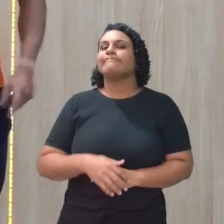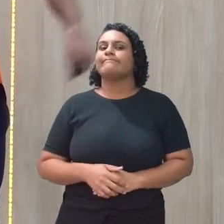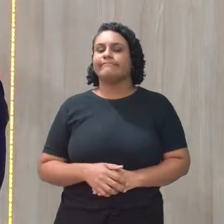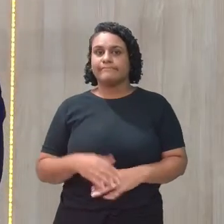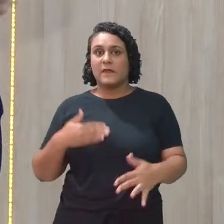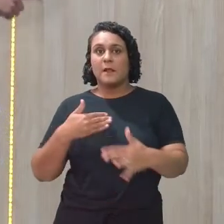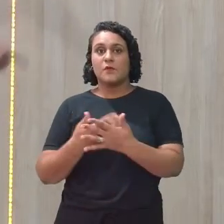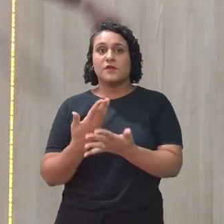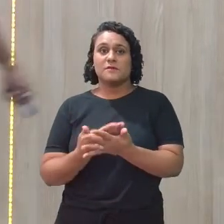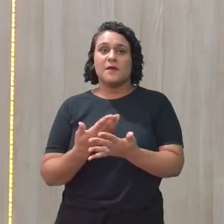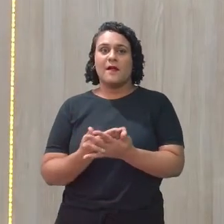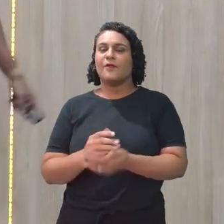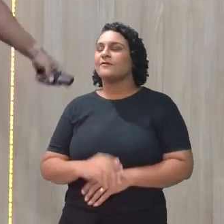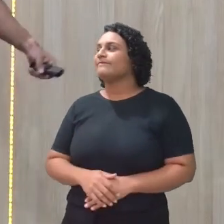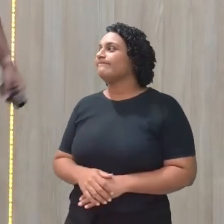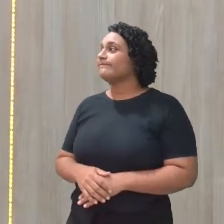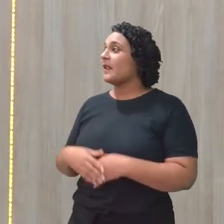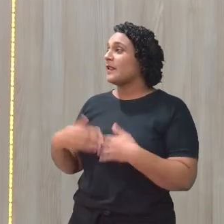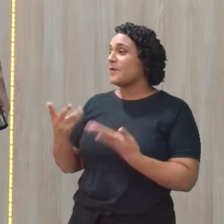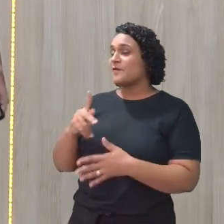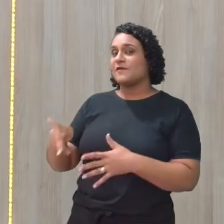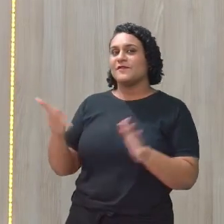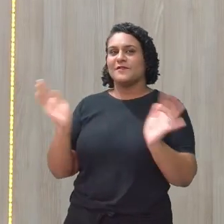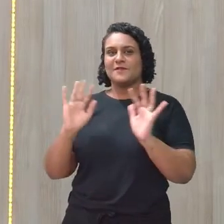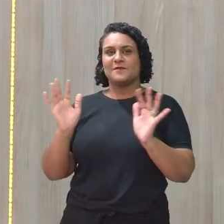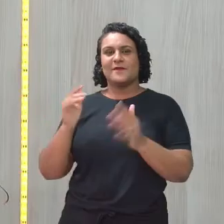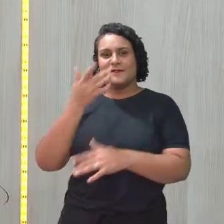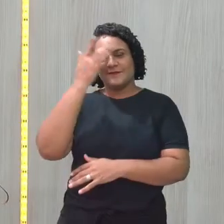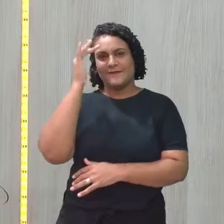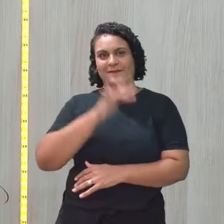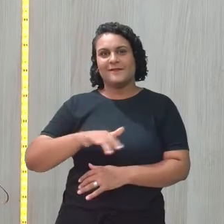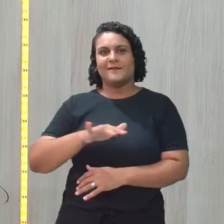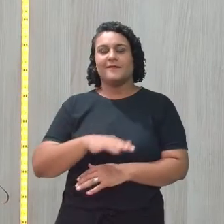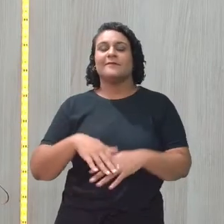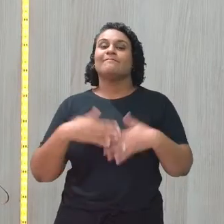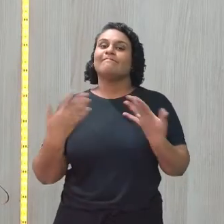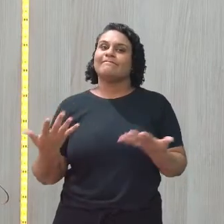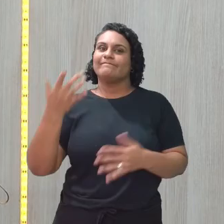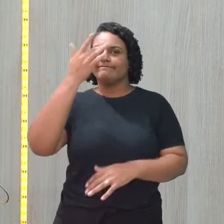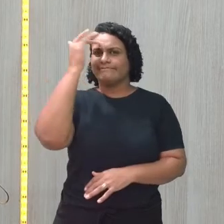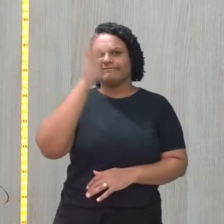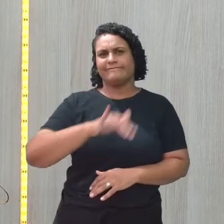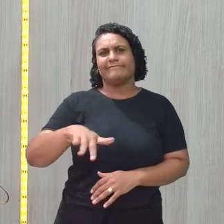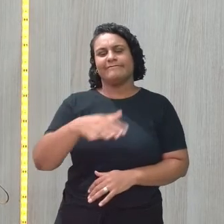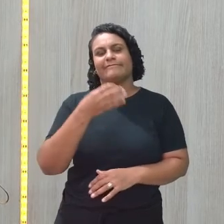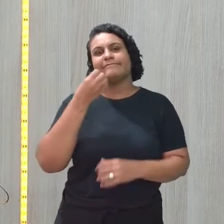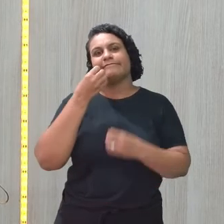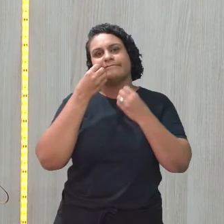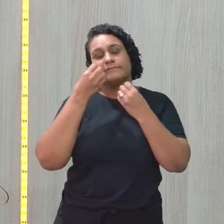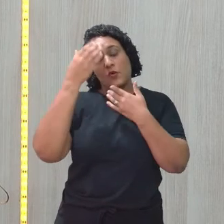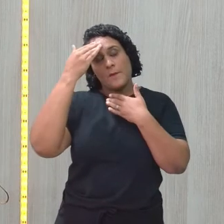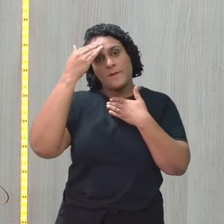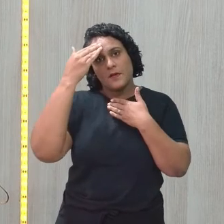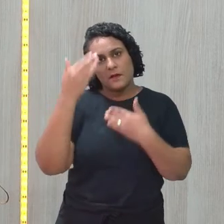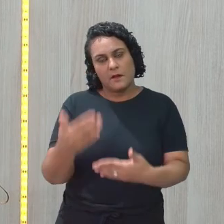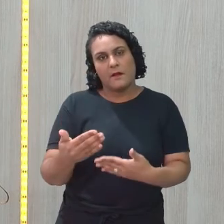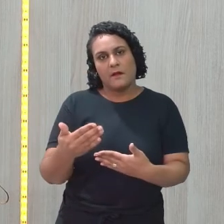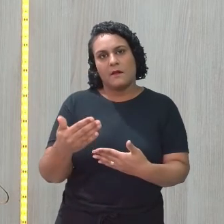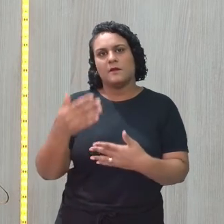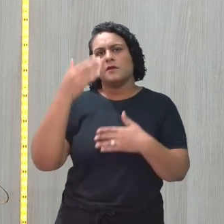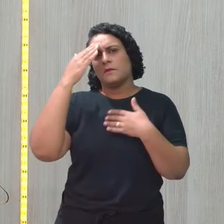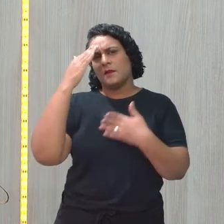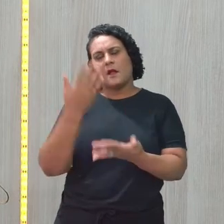aula. Tiago, se despeça do pessoal. Aí, pessoal, muito obrigado aí, tá certo? Valeu, Pedro,